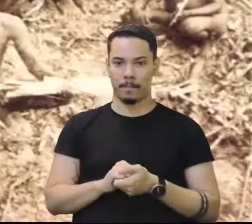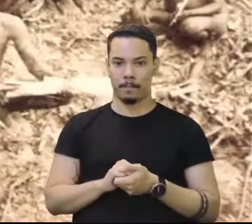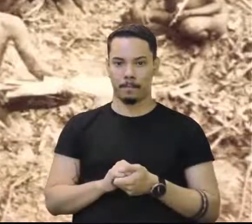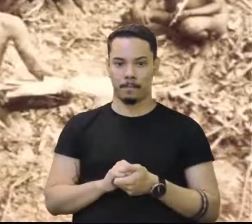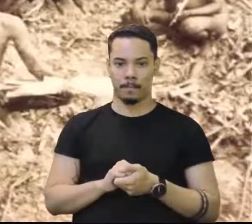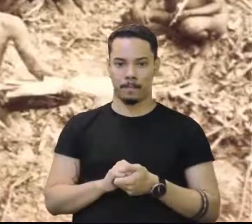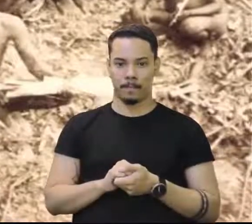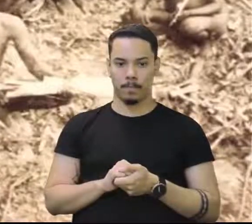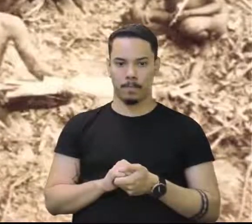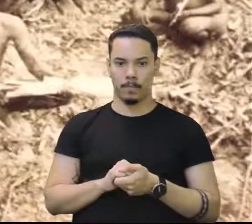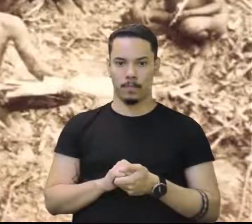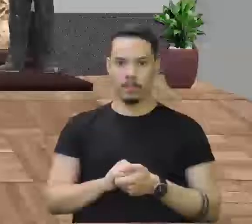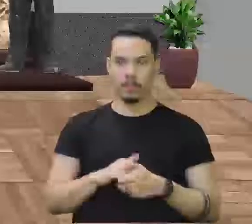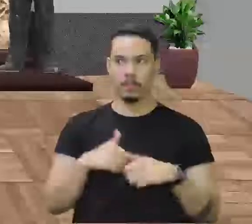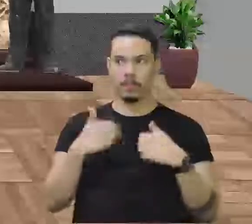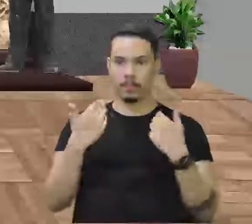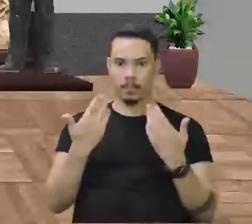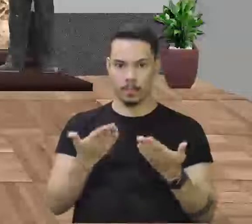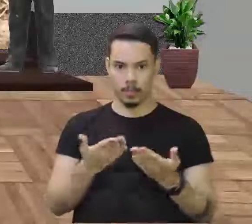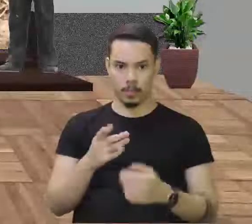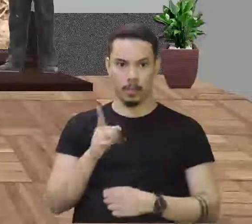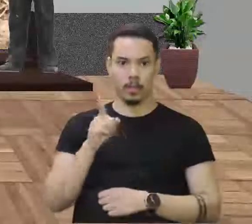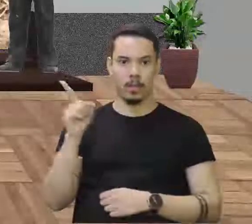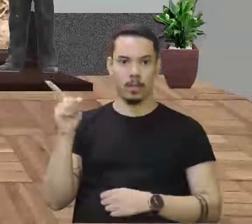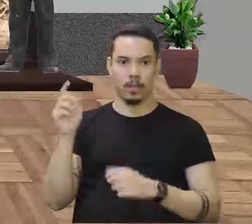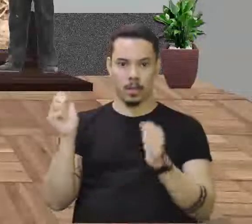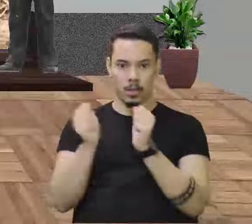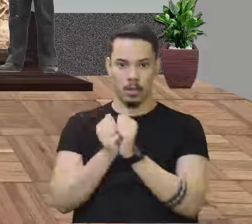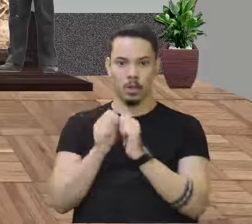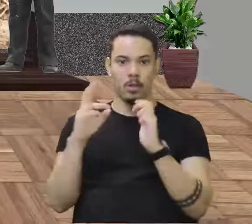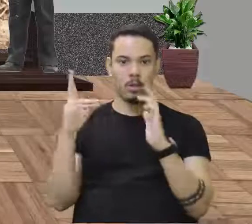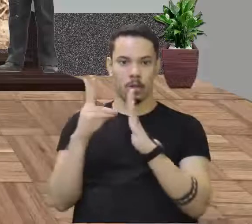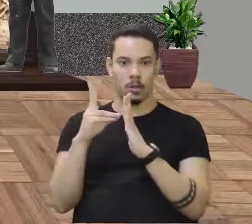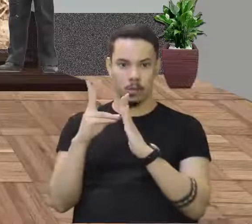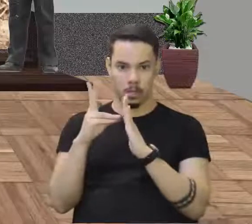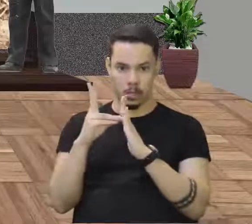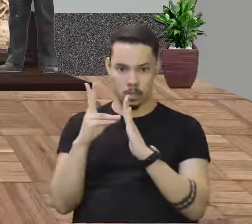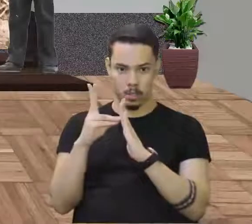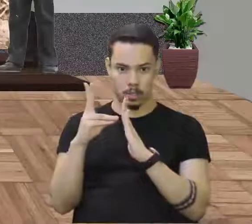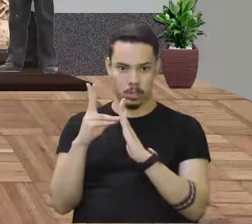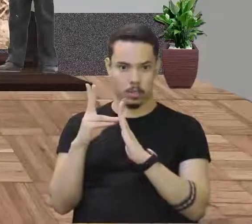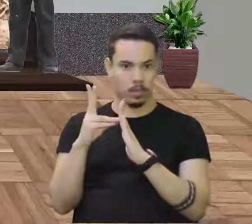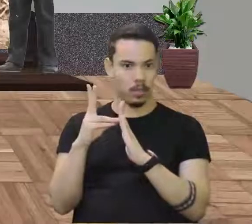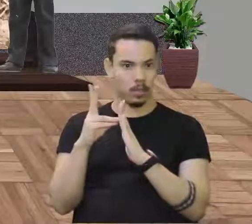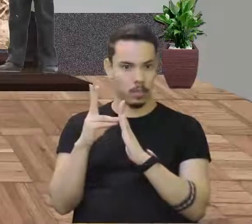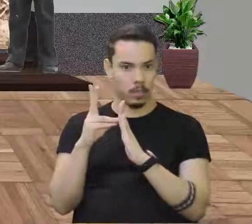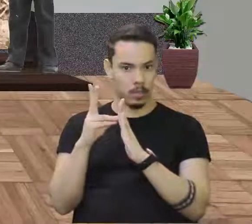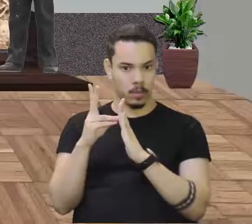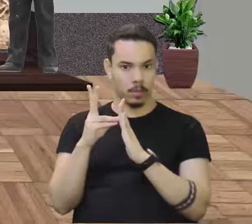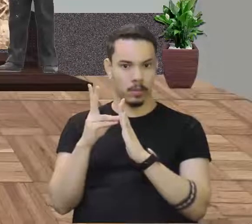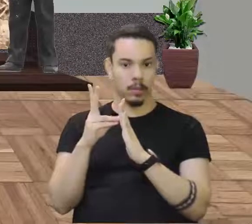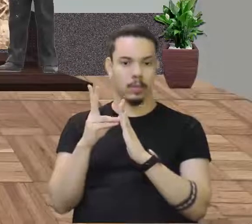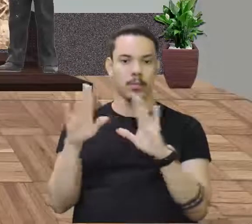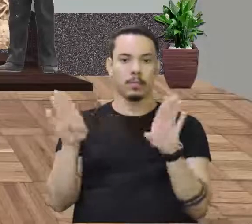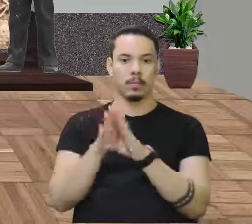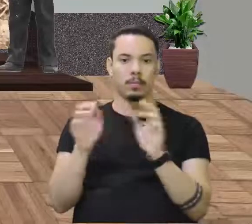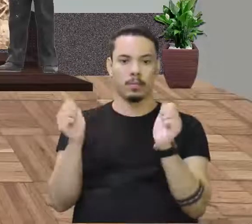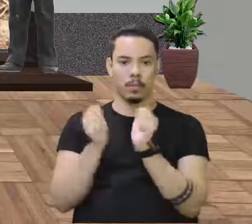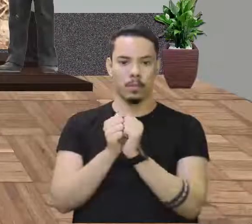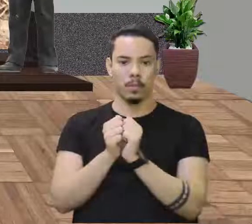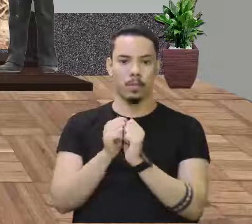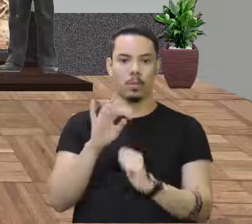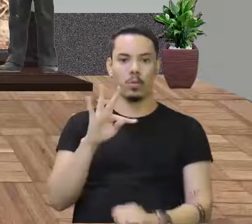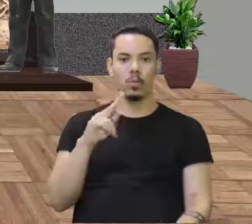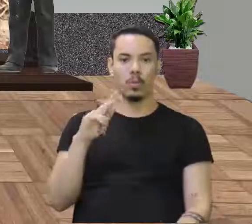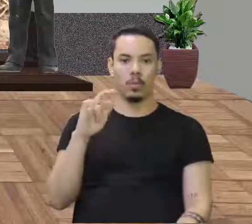Então, aqui, Aloysio Ferreira, junto com os índios Macurapes, não só os Macurapes, como com os Tuparis, ali do